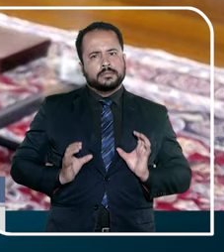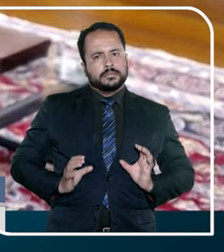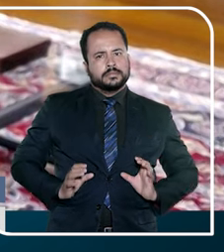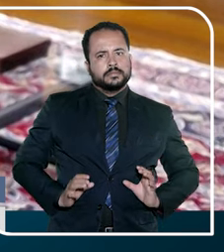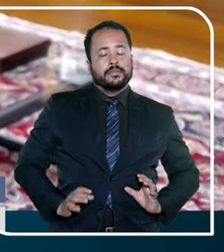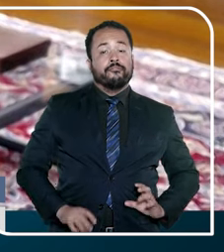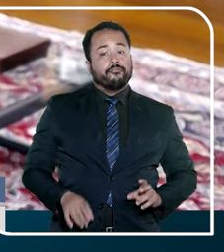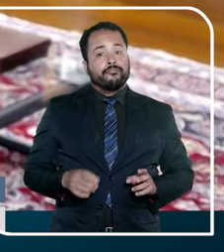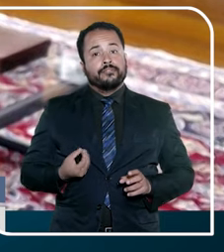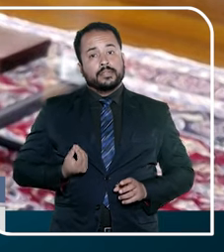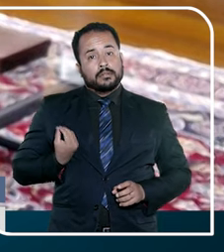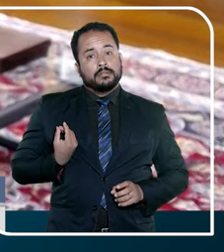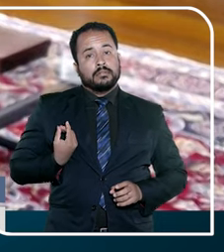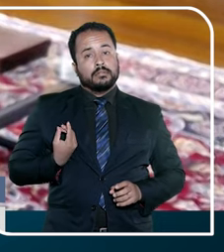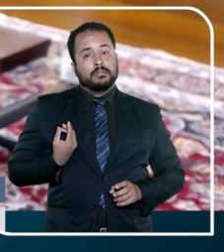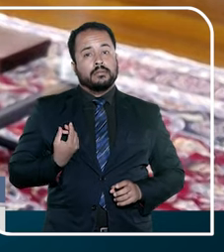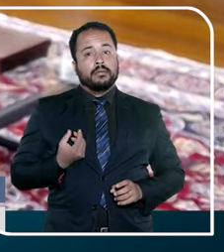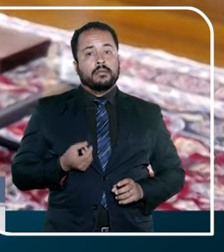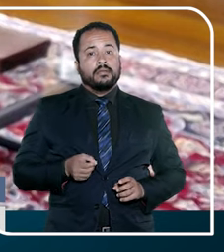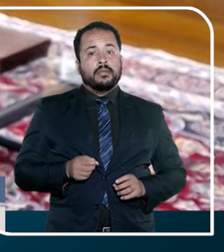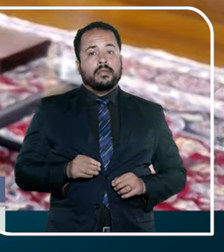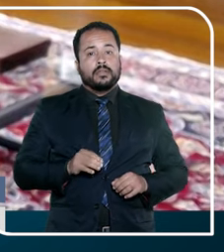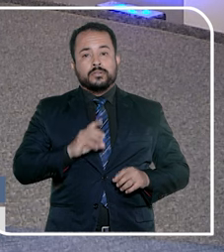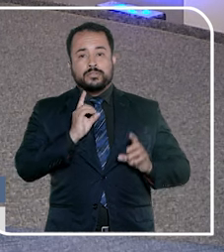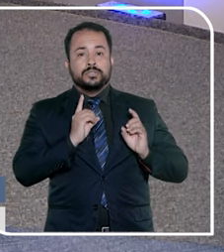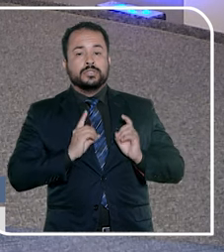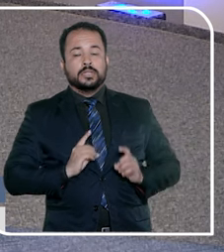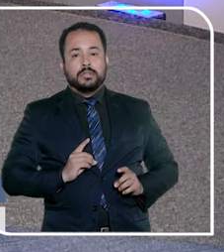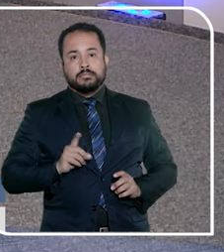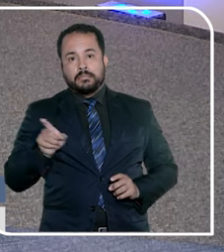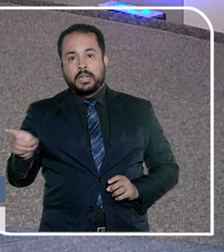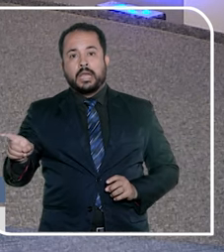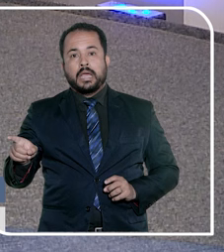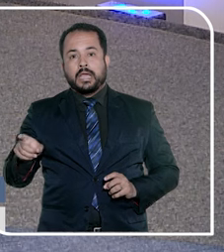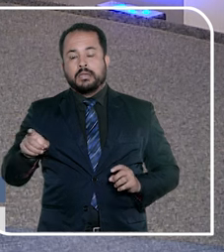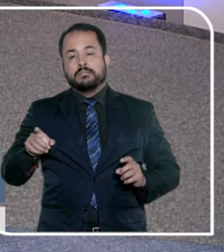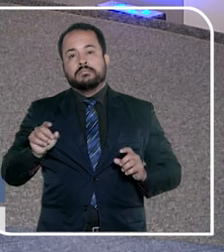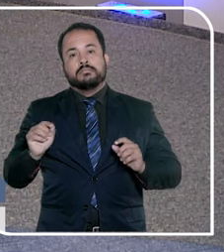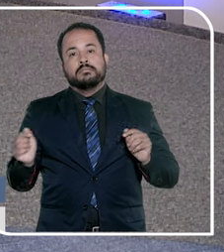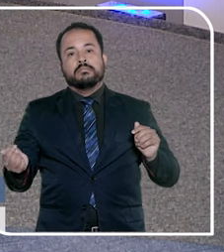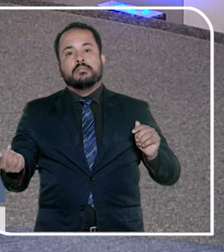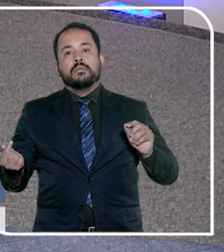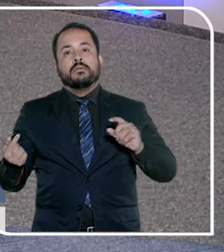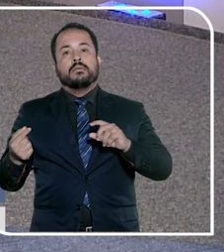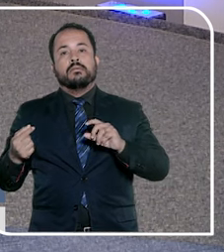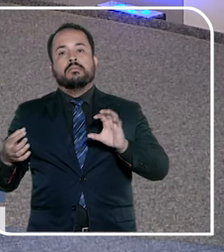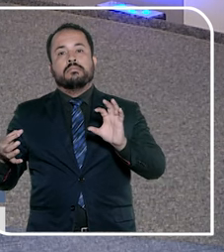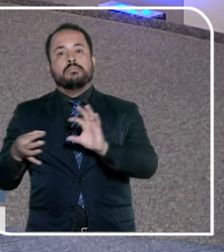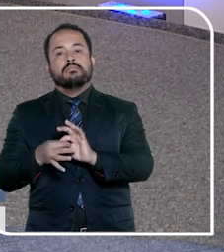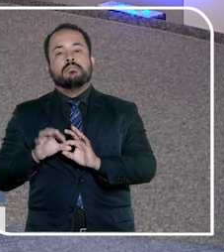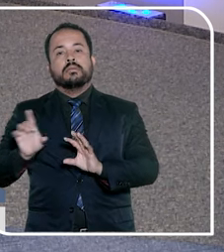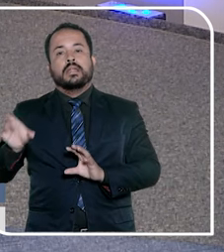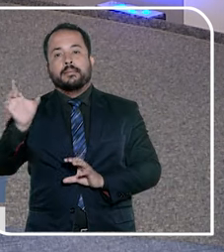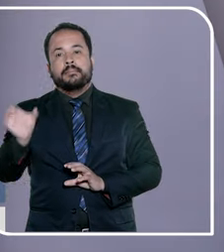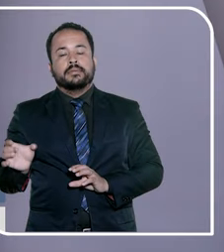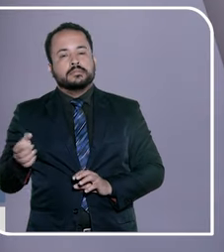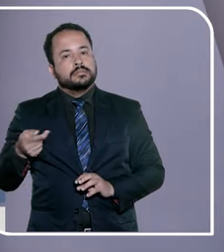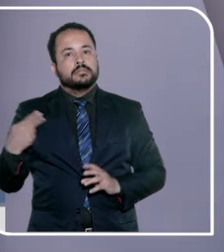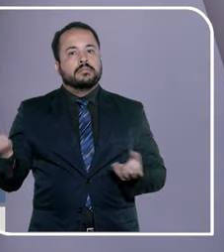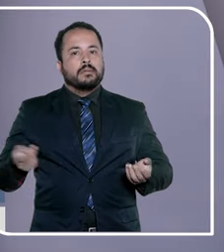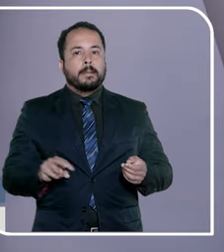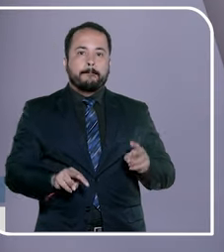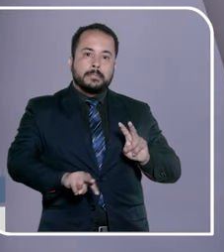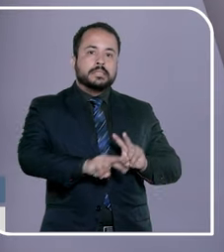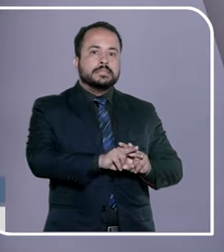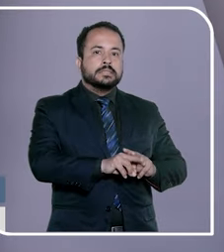vida seja beneficiada pelo Direito Penal Então se se nós apreendemos uma mercadoria um contrabando de cigarros